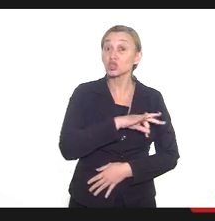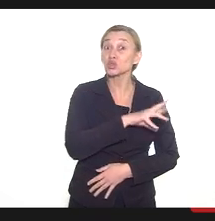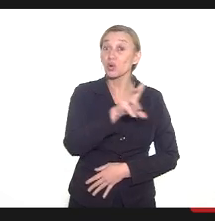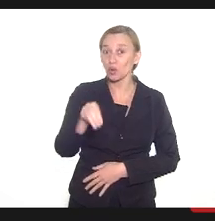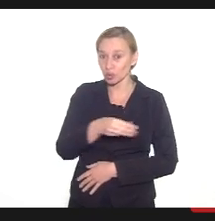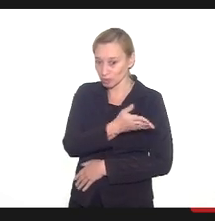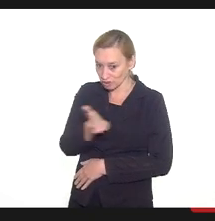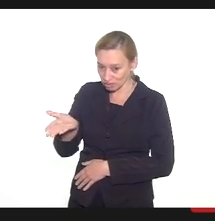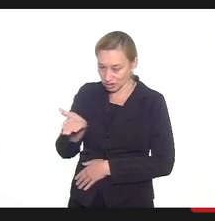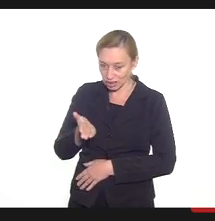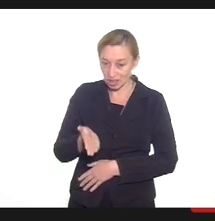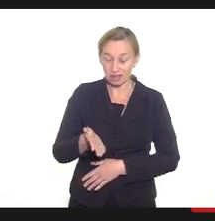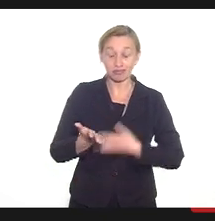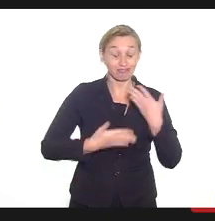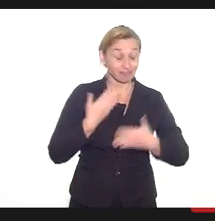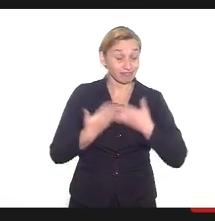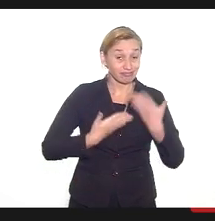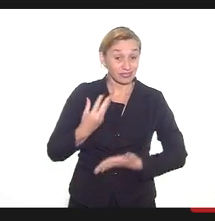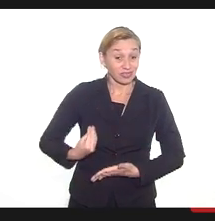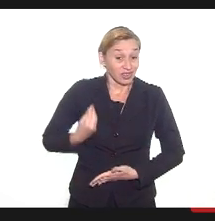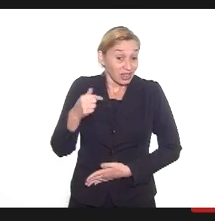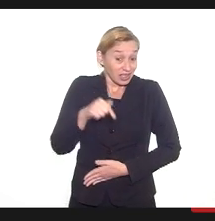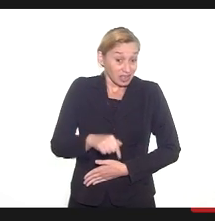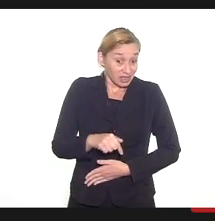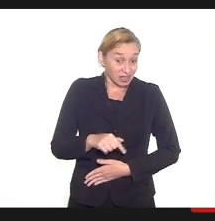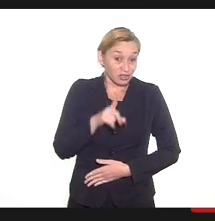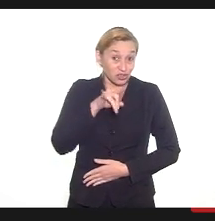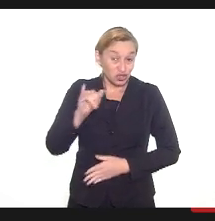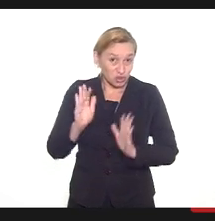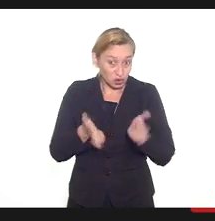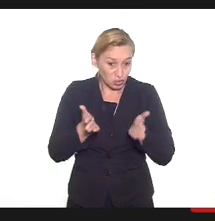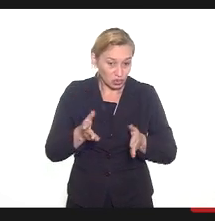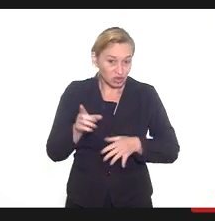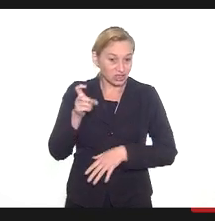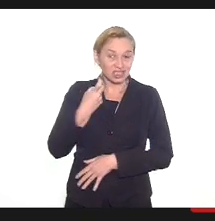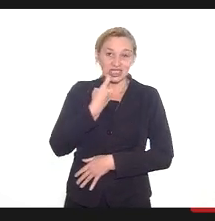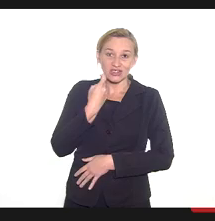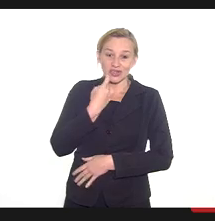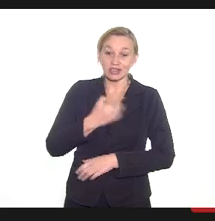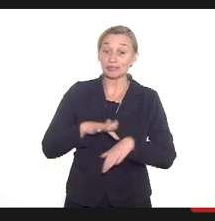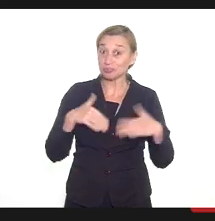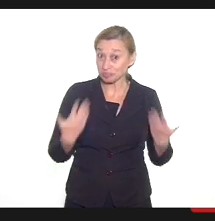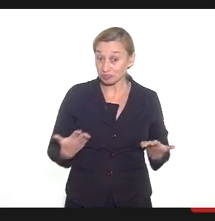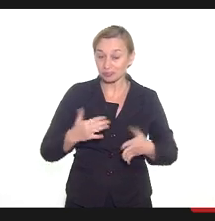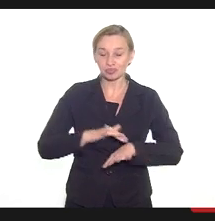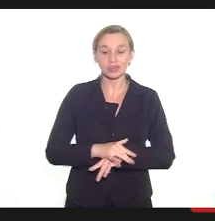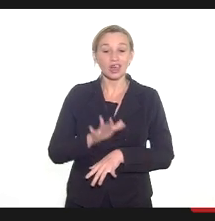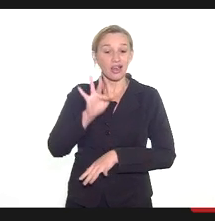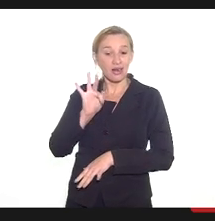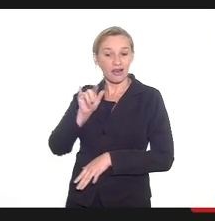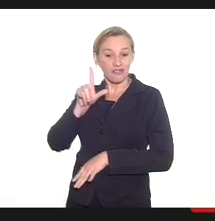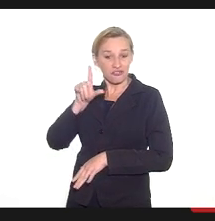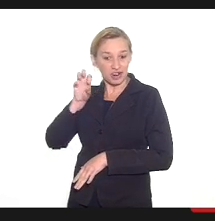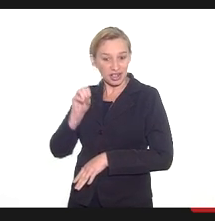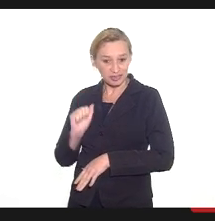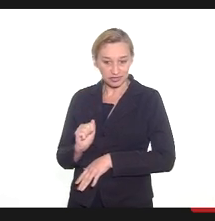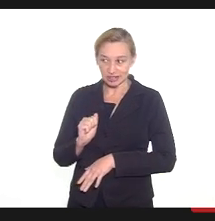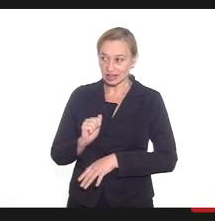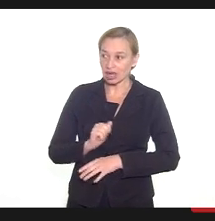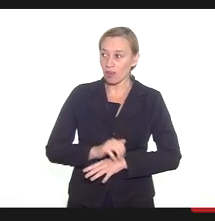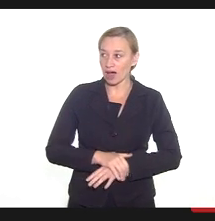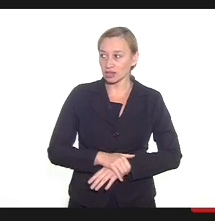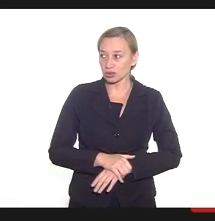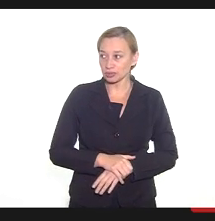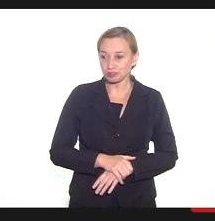Né? Para mim é um prazer estar aqui na data de hoje, sexta-feira. Então, Flávia, a fala está com